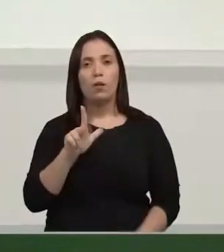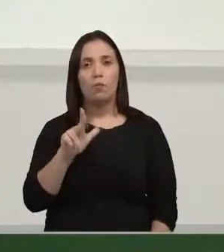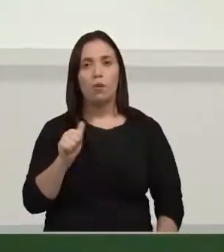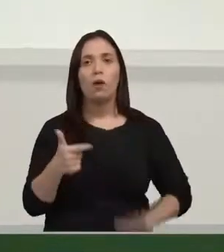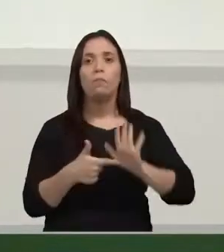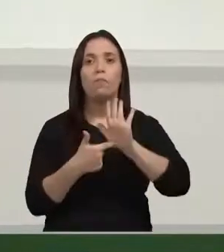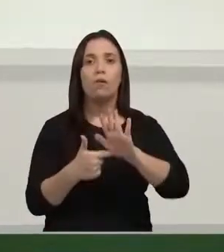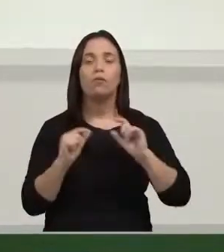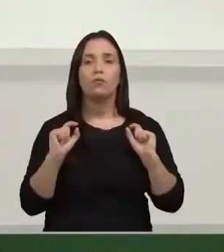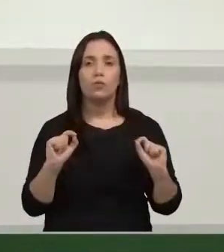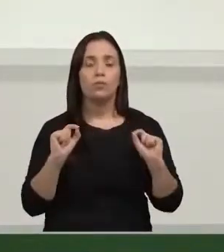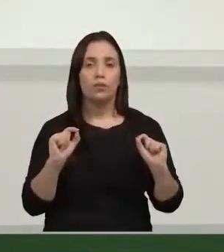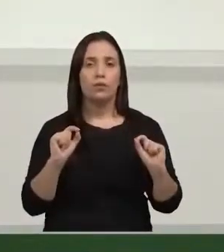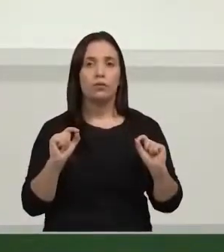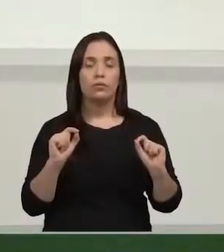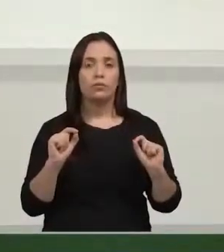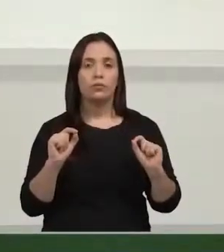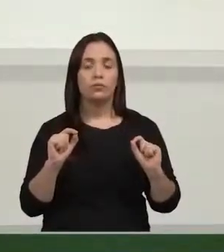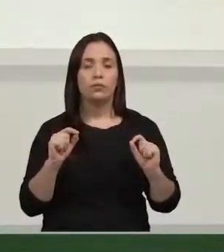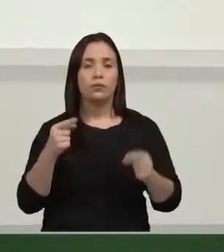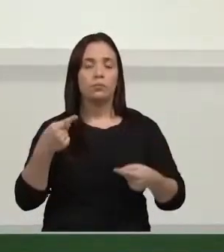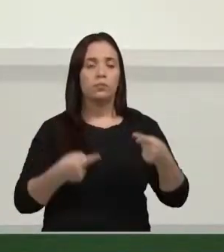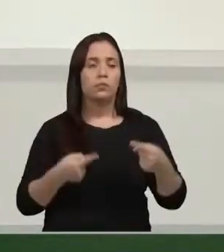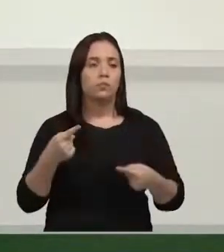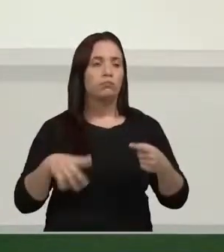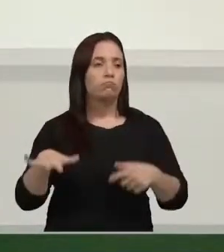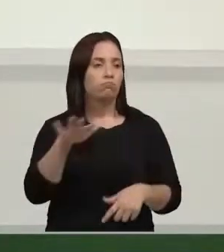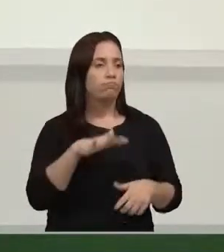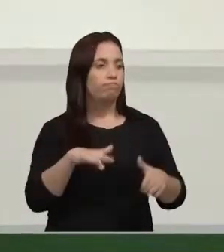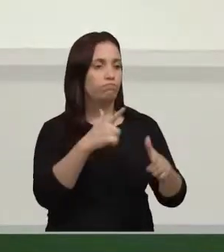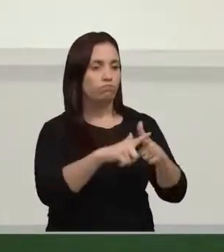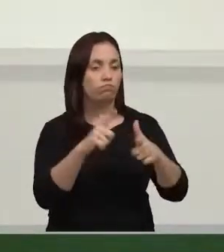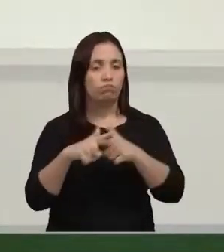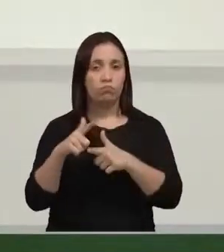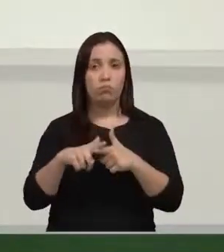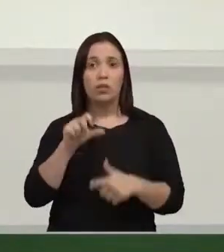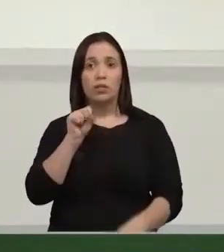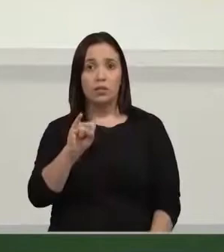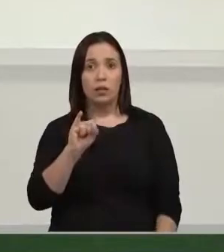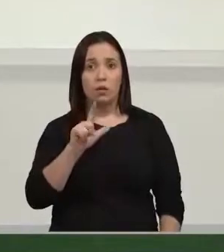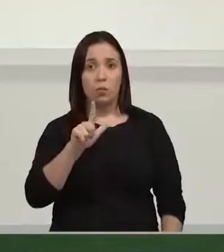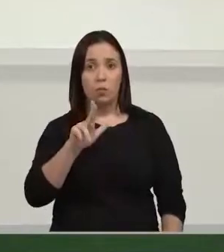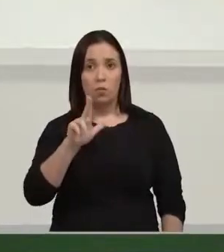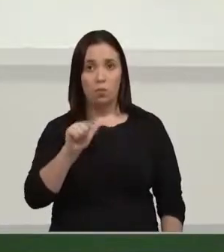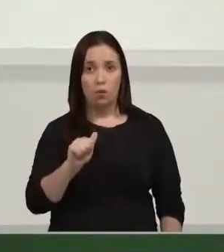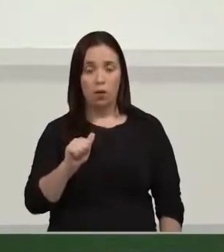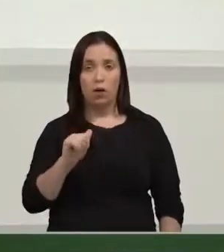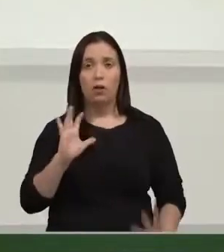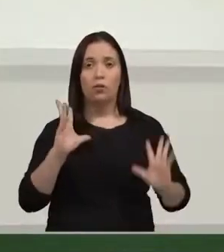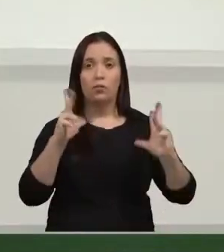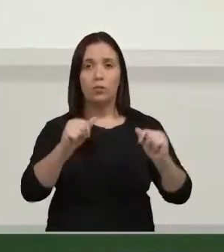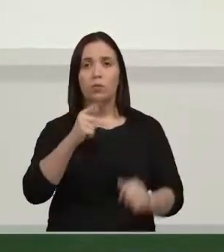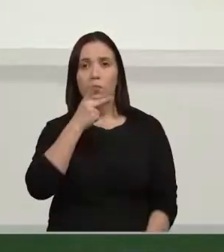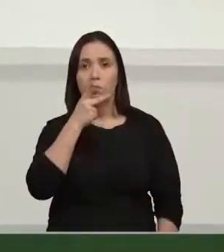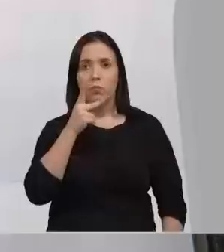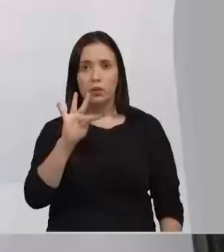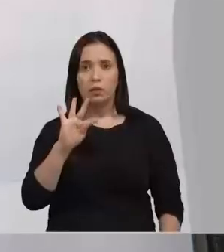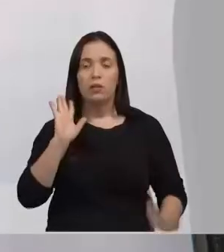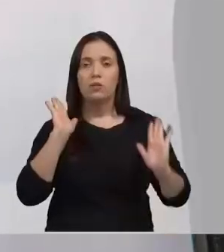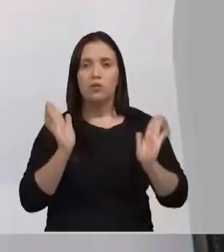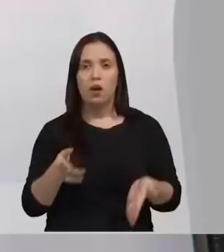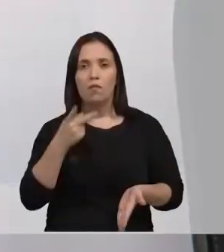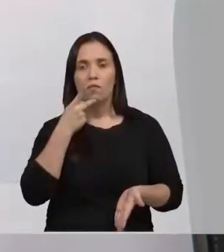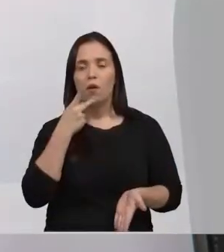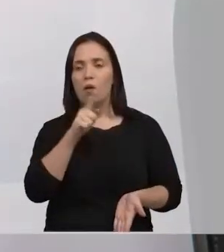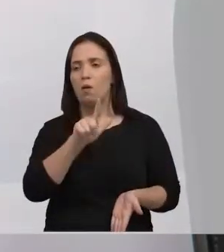turno, provavelmente hoje estará Bolsonaro. É isso, Luiz? Eu acredito que sim. Existe uma tese